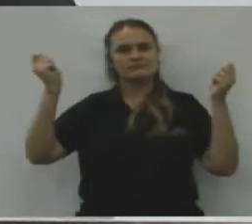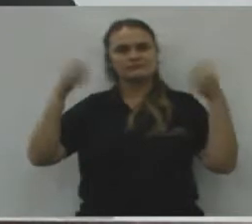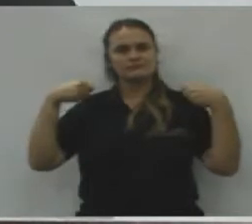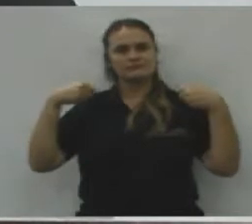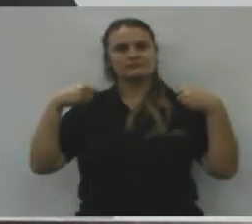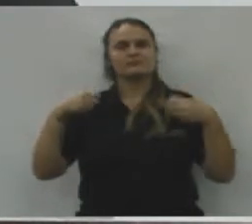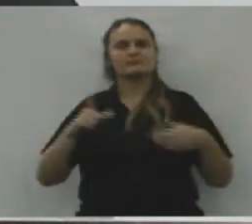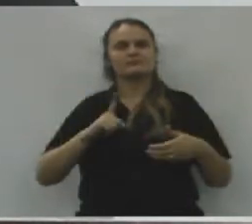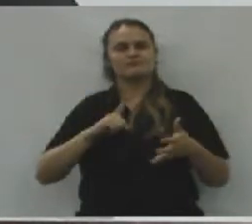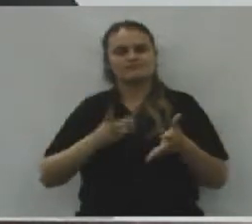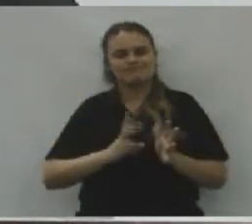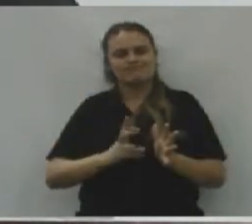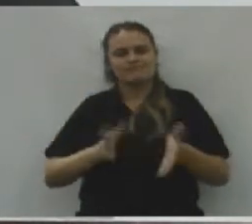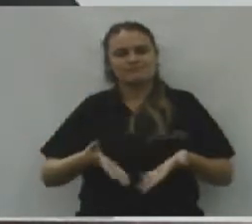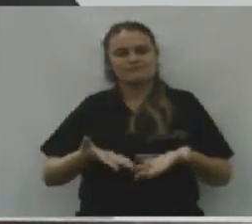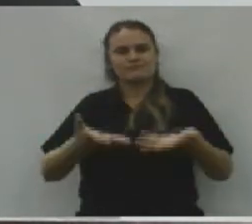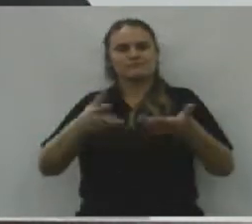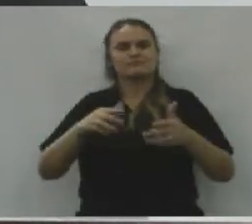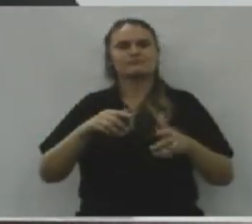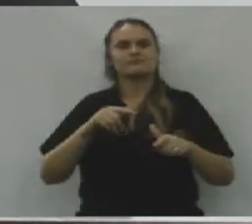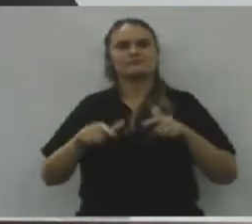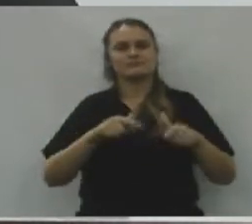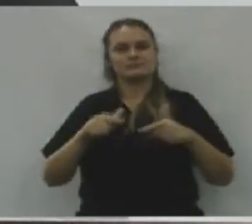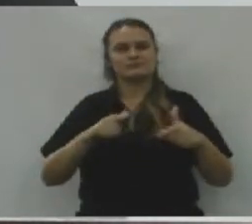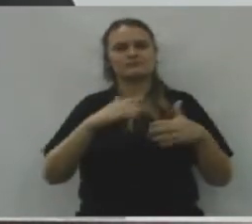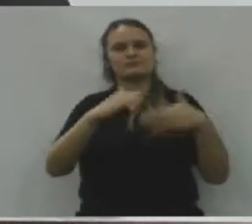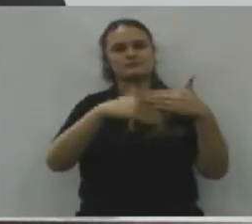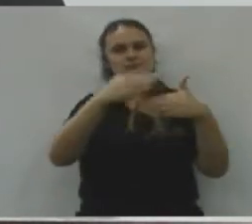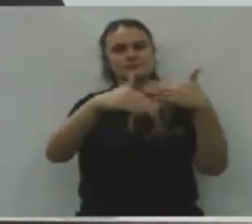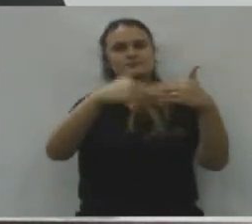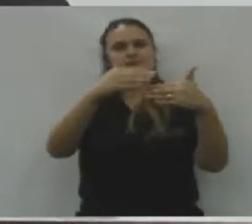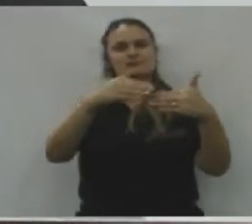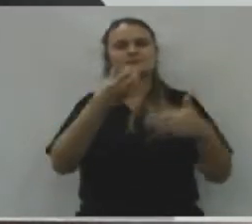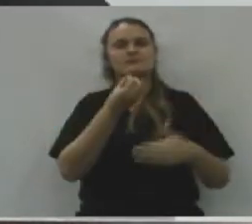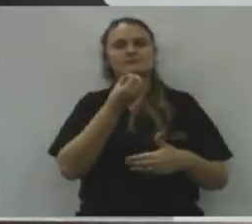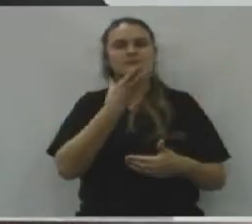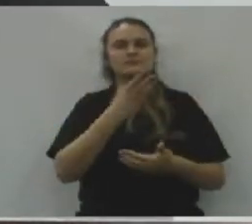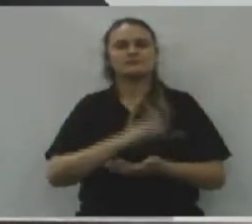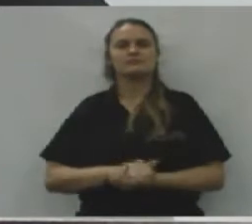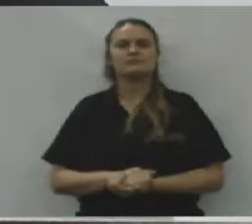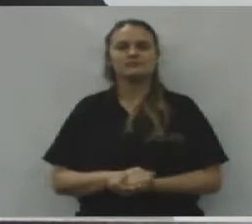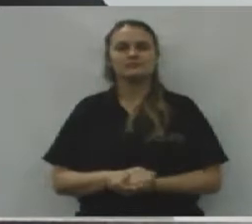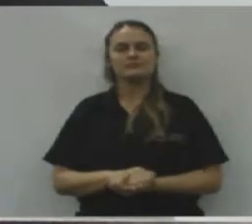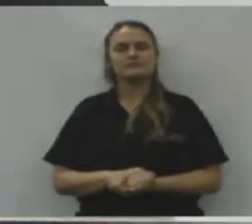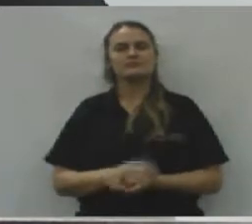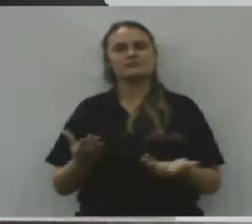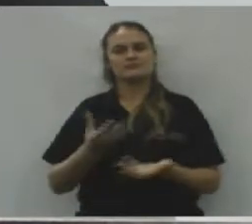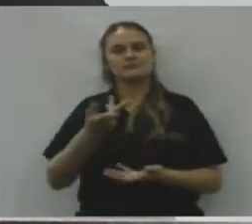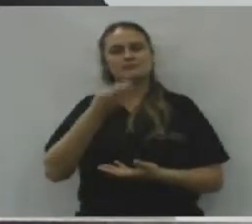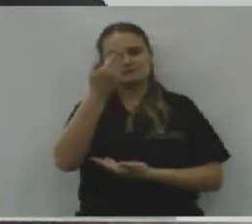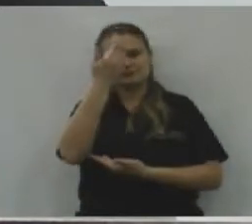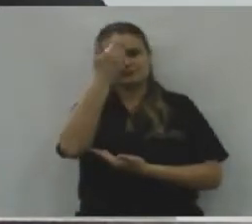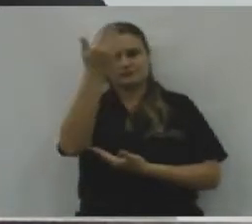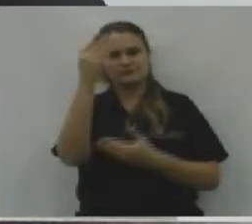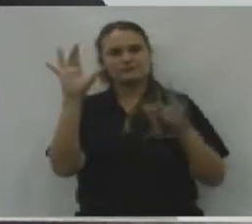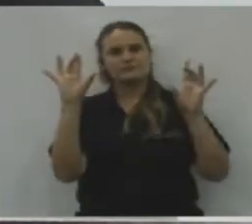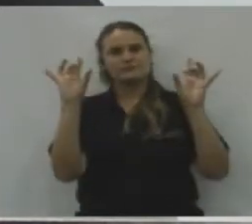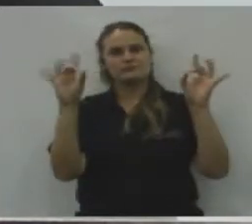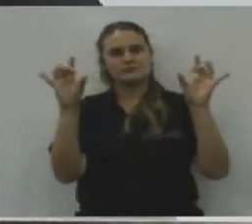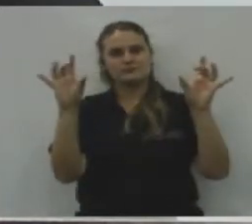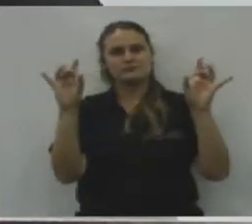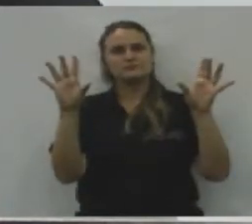capacitados e motivados para continuar o trabalho que desenvolvem muito bem. Quero fazer um agradecimento especial